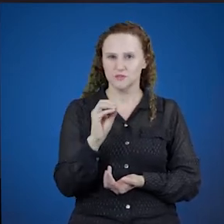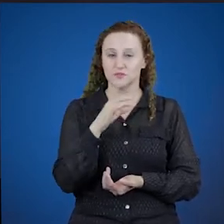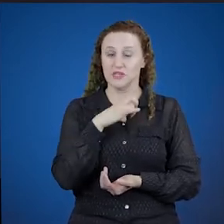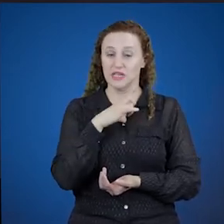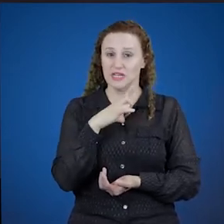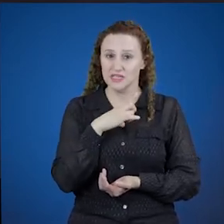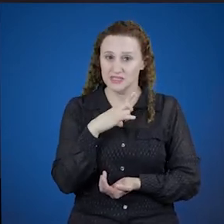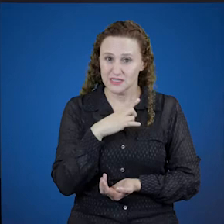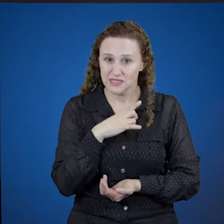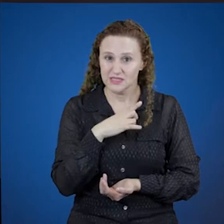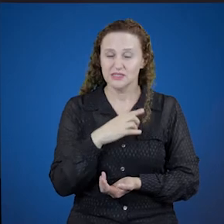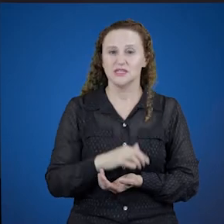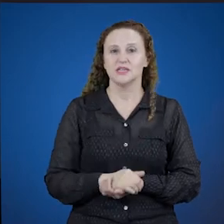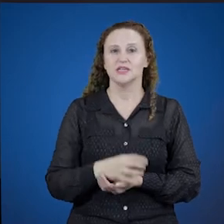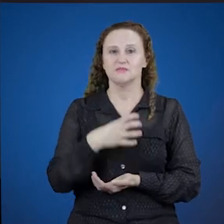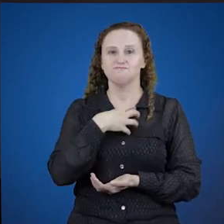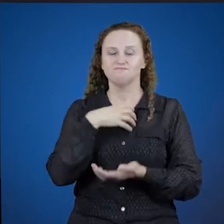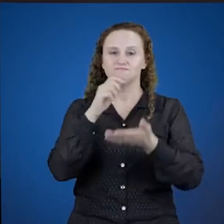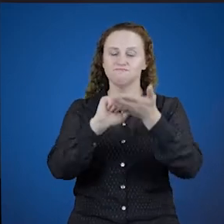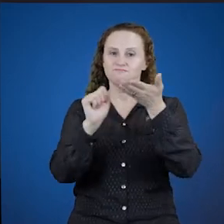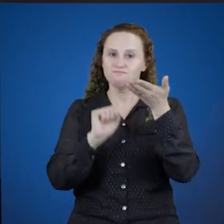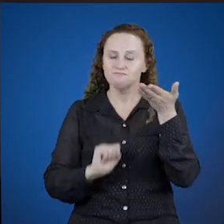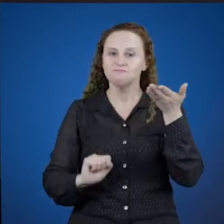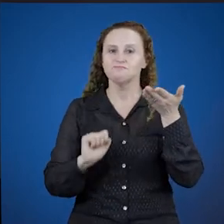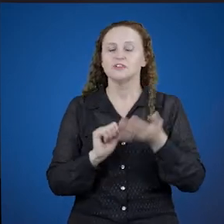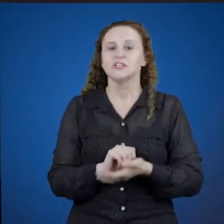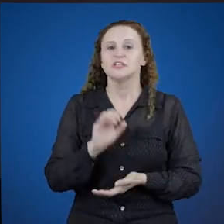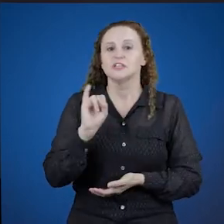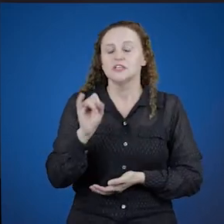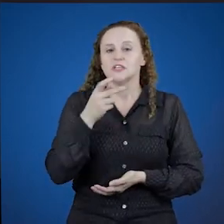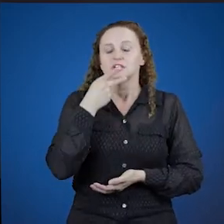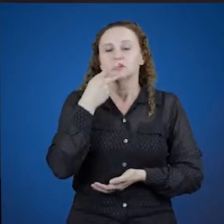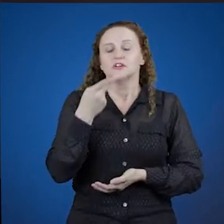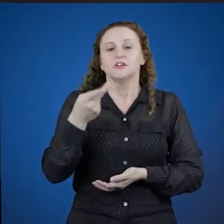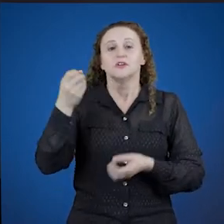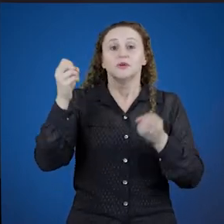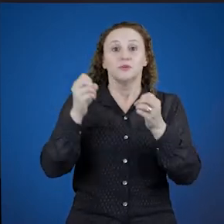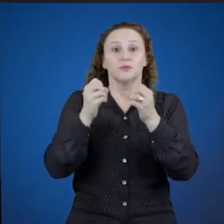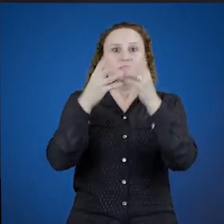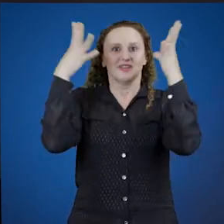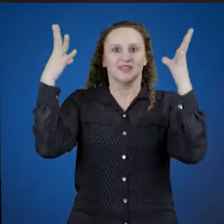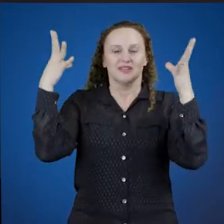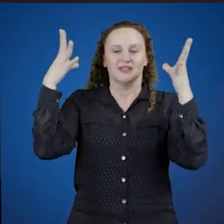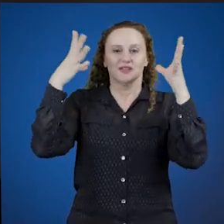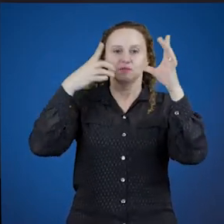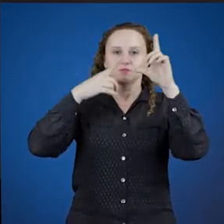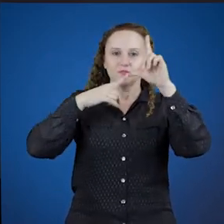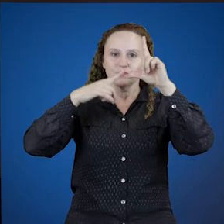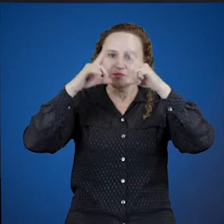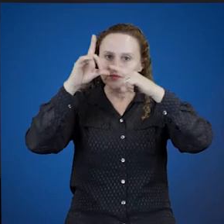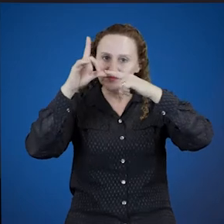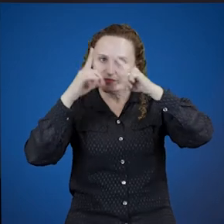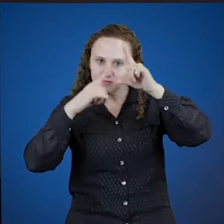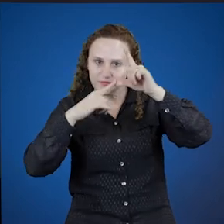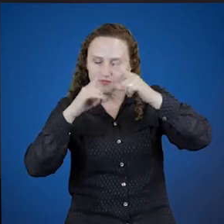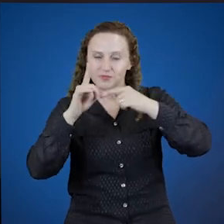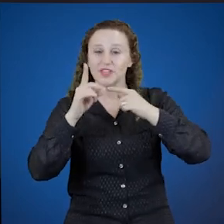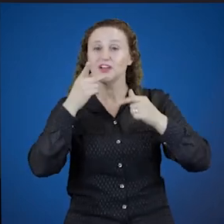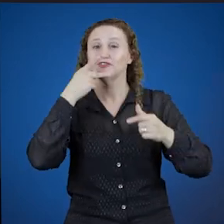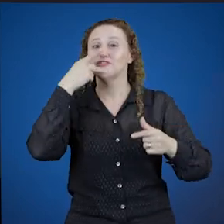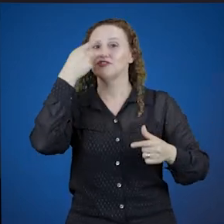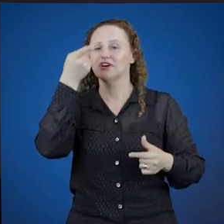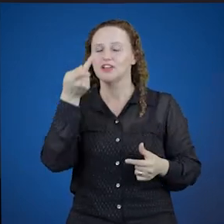essa estrela é sujeito ela escrita dessa forma se eu quero dizer o brilho da estrela que eu vou dizer